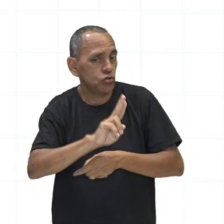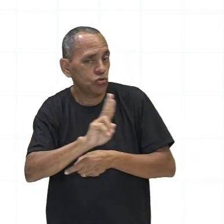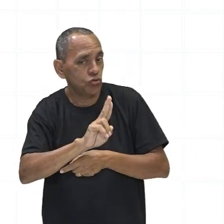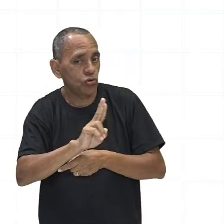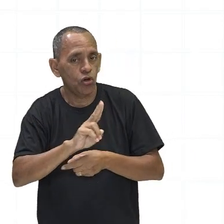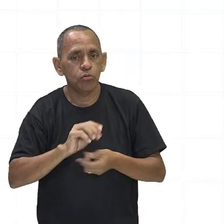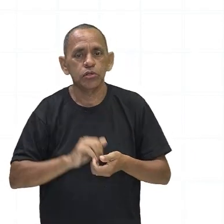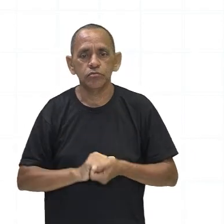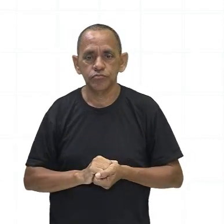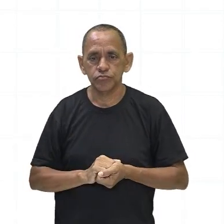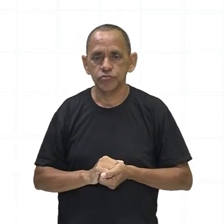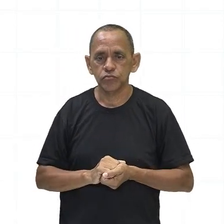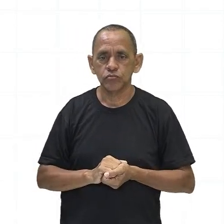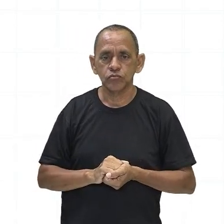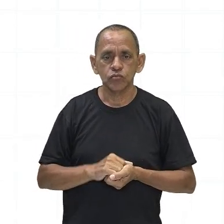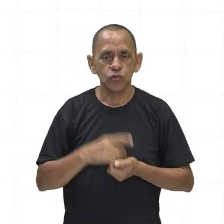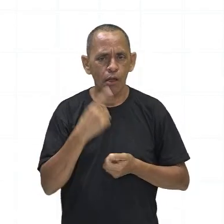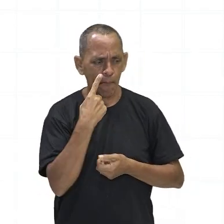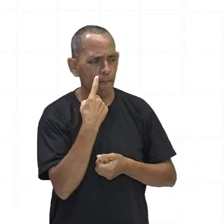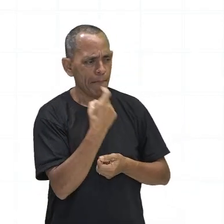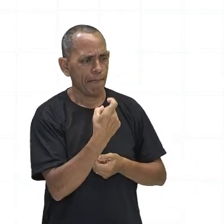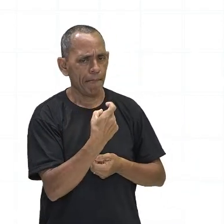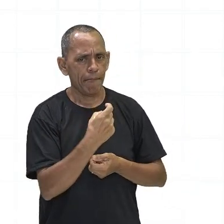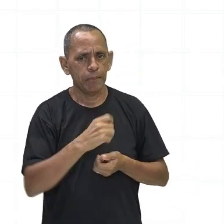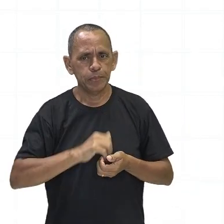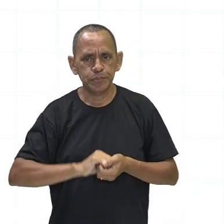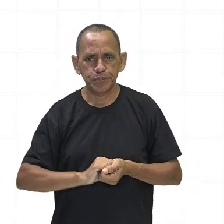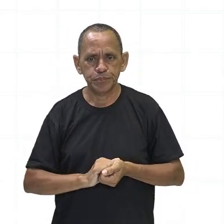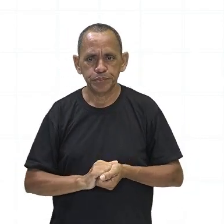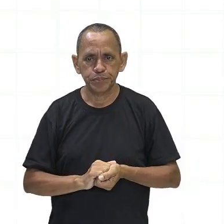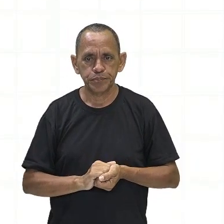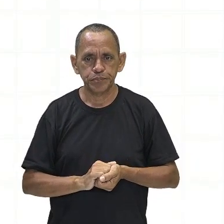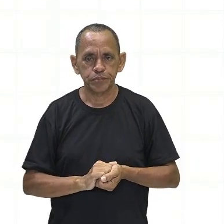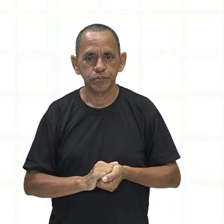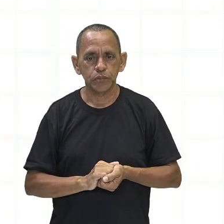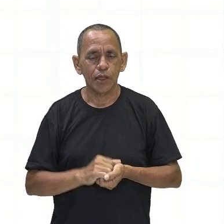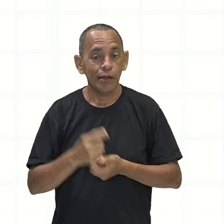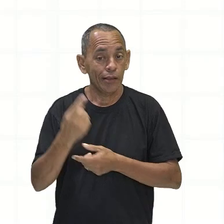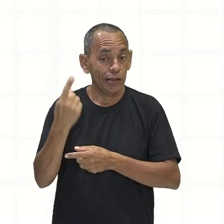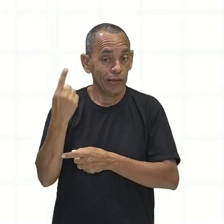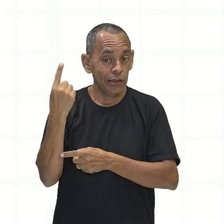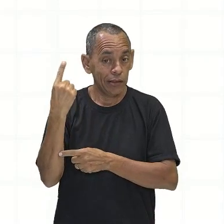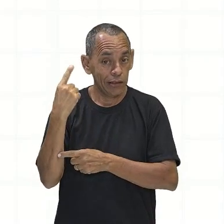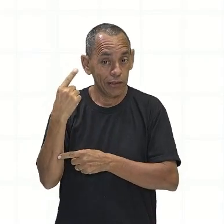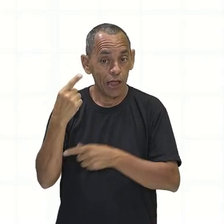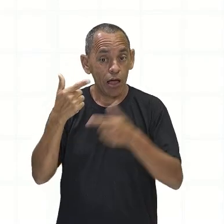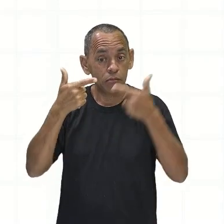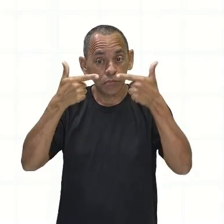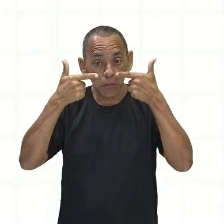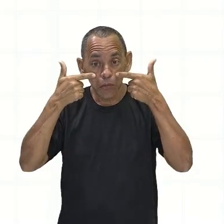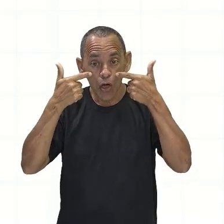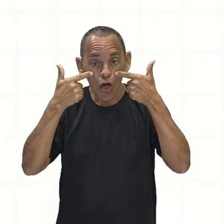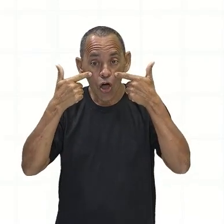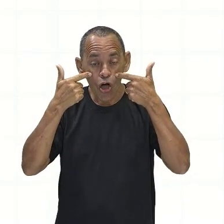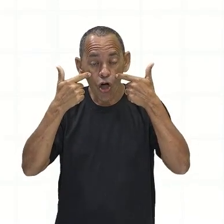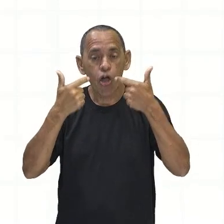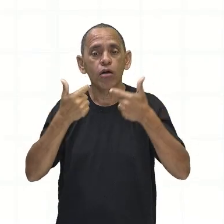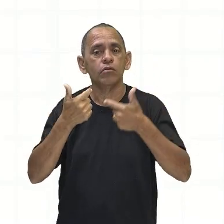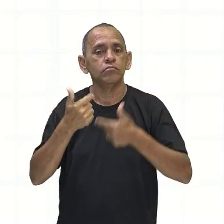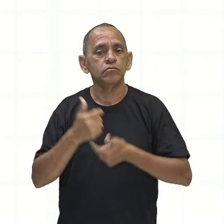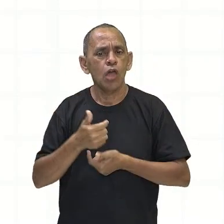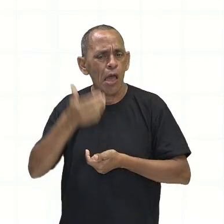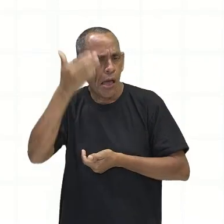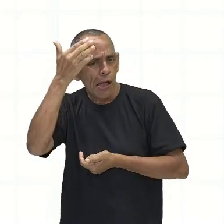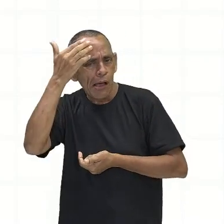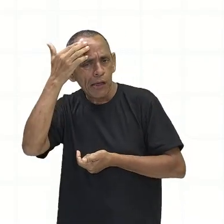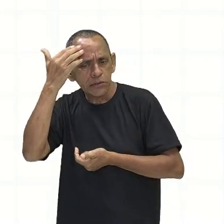aí, preste bastante atenção. Preste bastante atenção. Em tempos antigos, os Guarani não sabiam acender